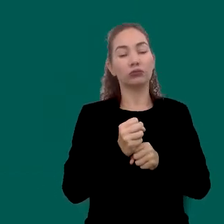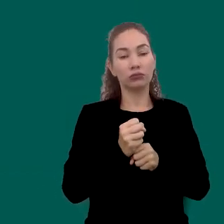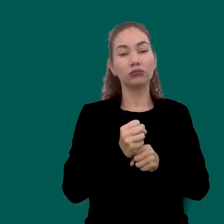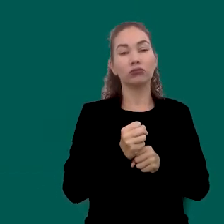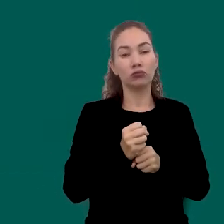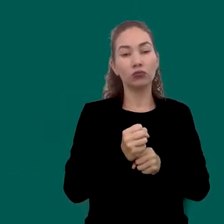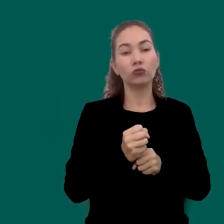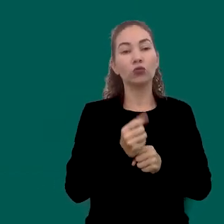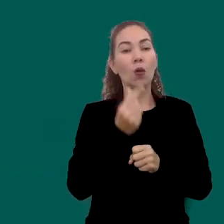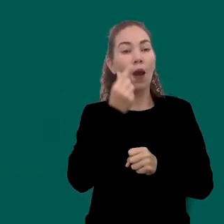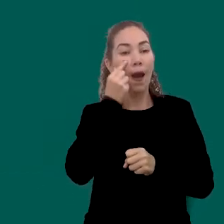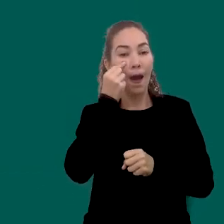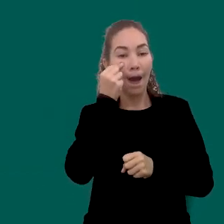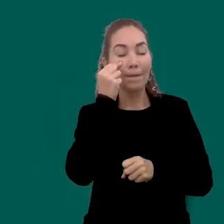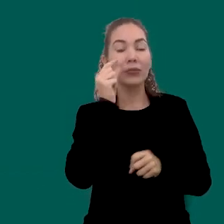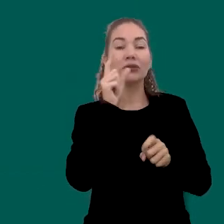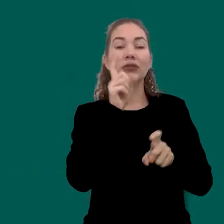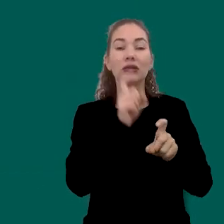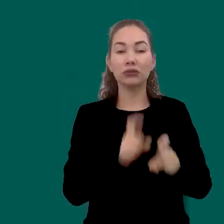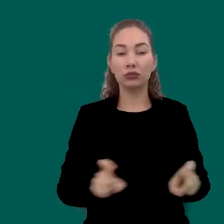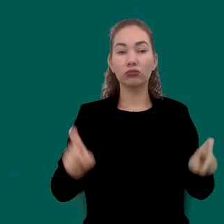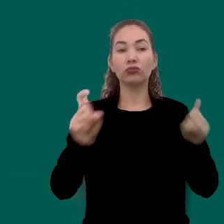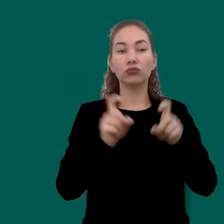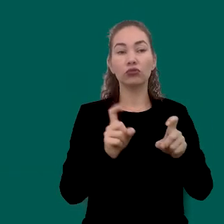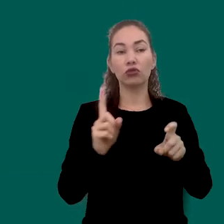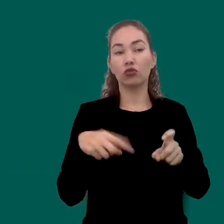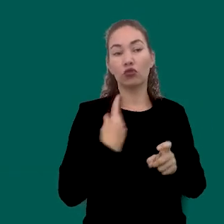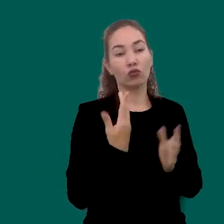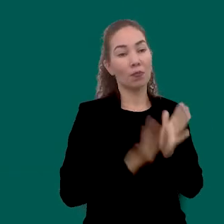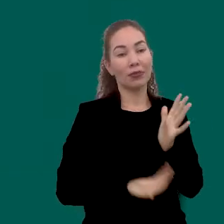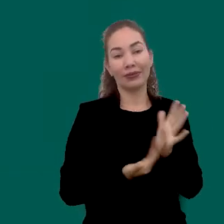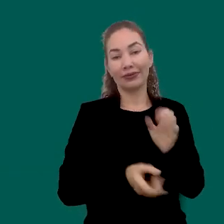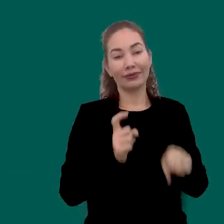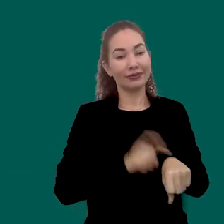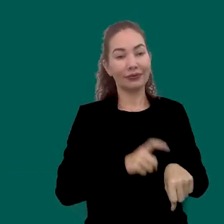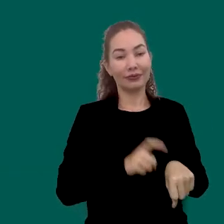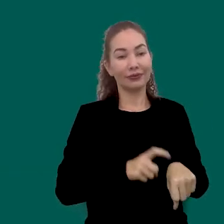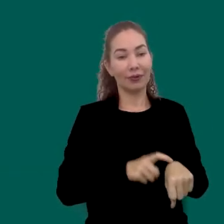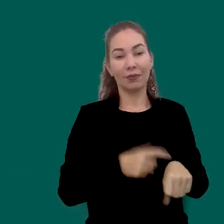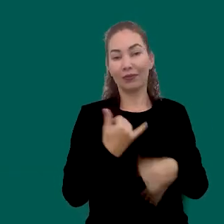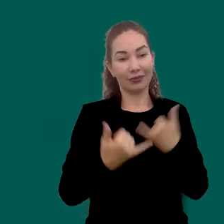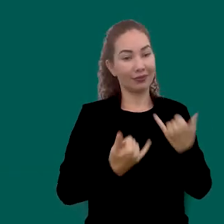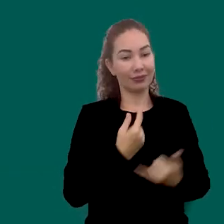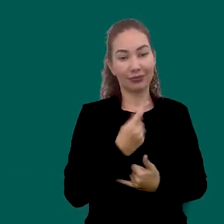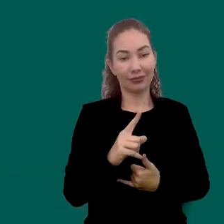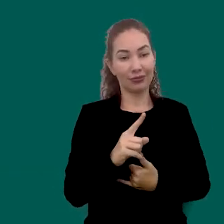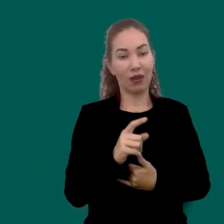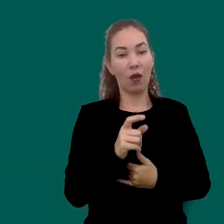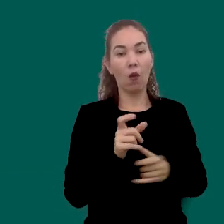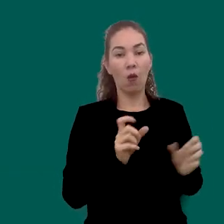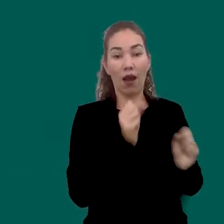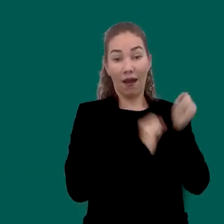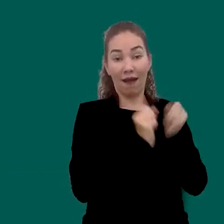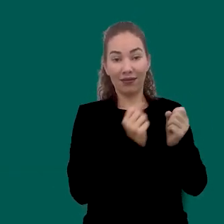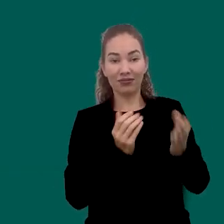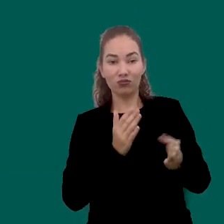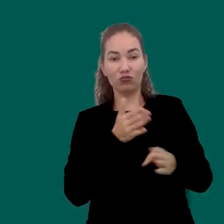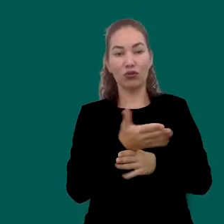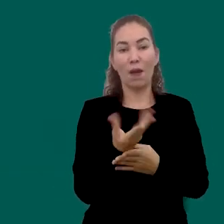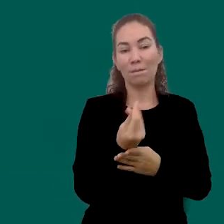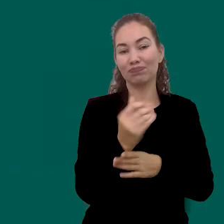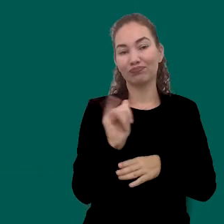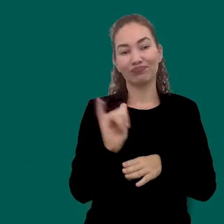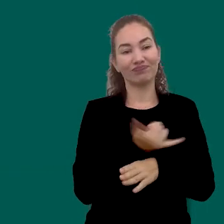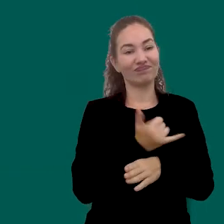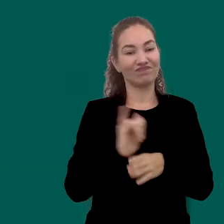eu digo, a gente não pode perder tempo. A gente não está nesse jogo para brincar. Esses caras, eles entram muito forte, eles são muito